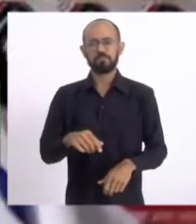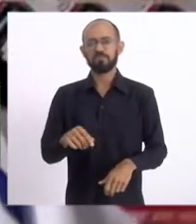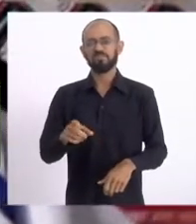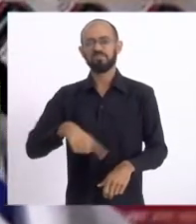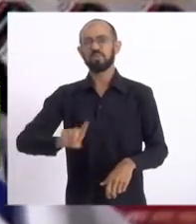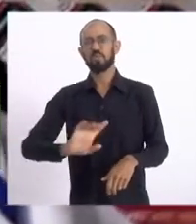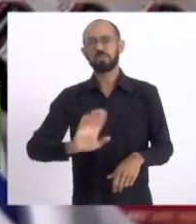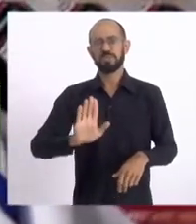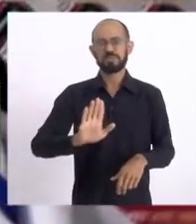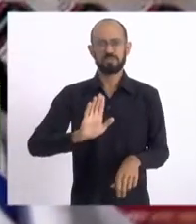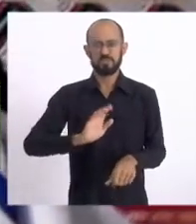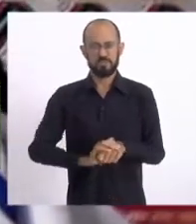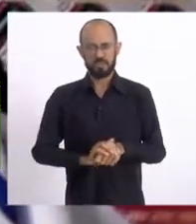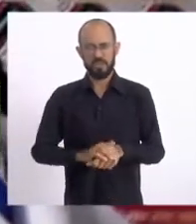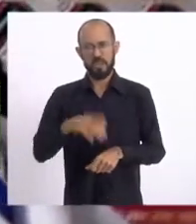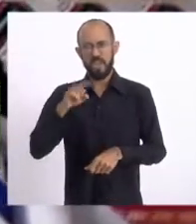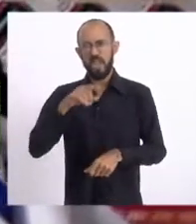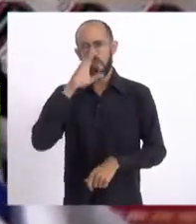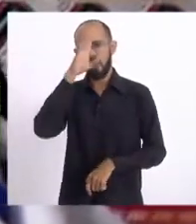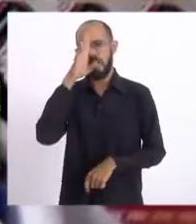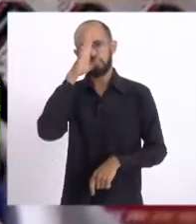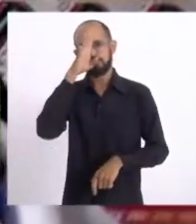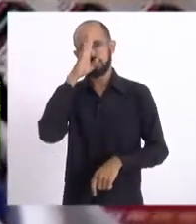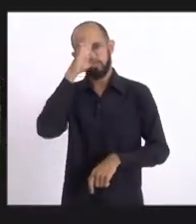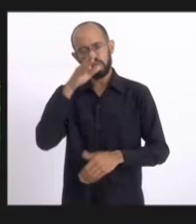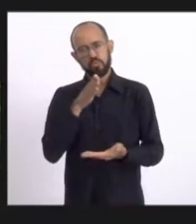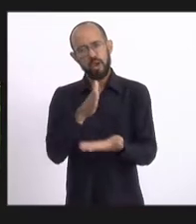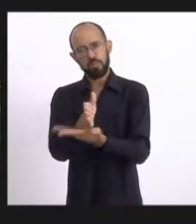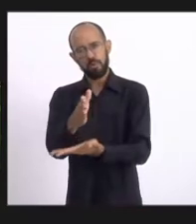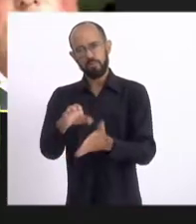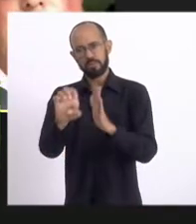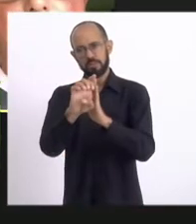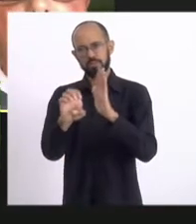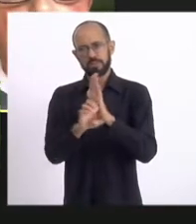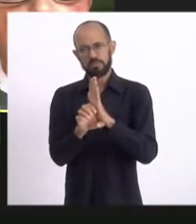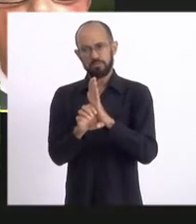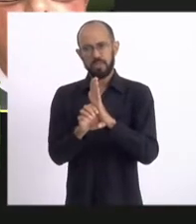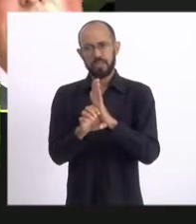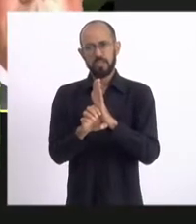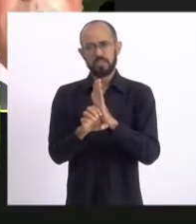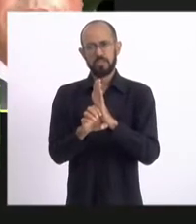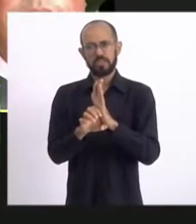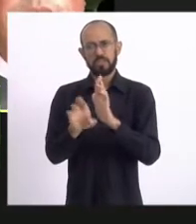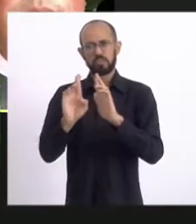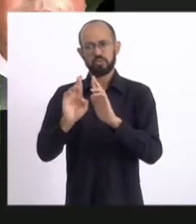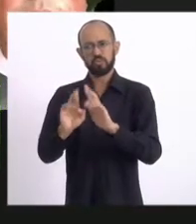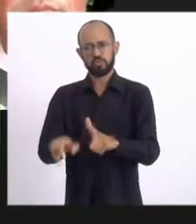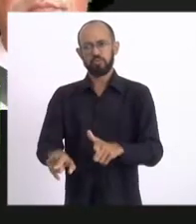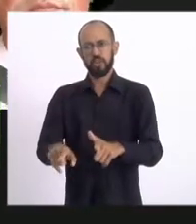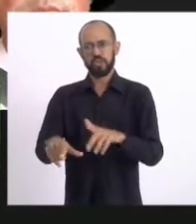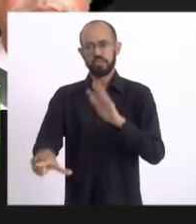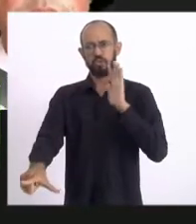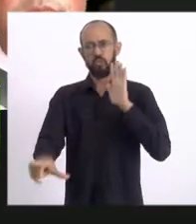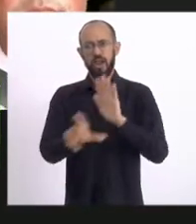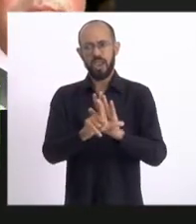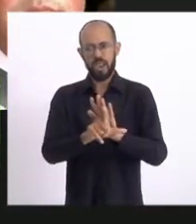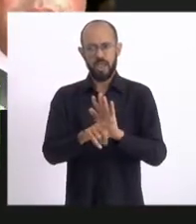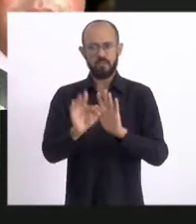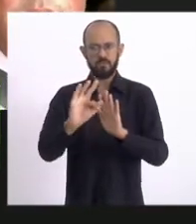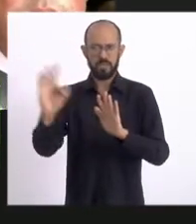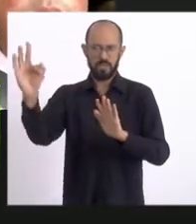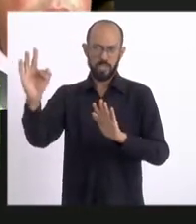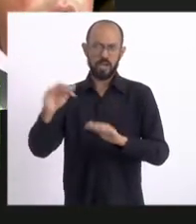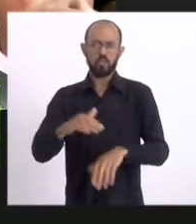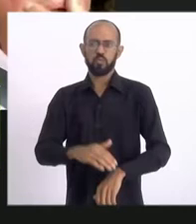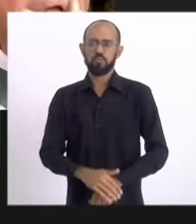é absurda a aprovação dessas emendas, que contrariam a essência do que diz a lei